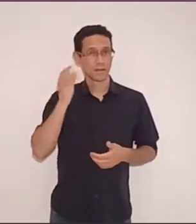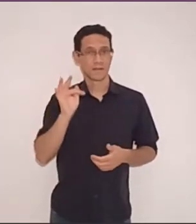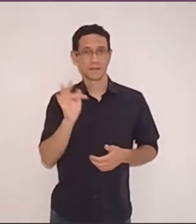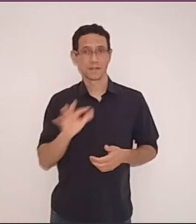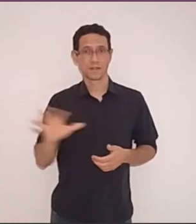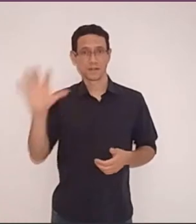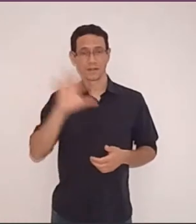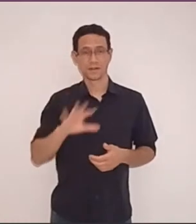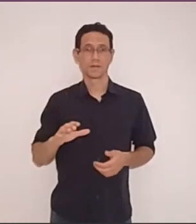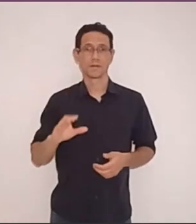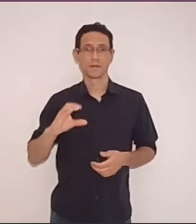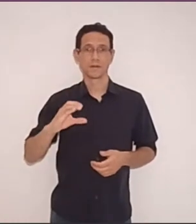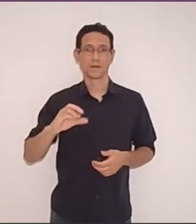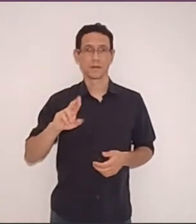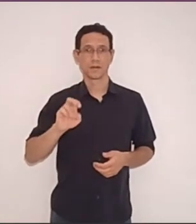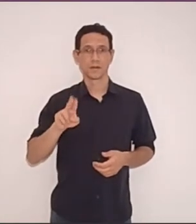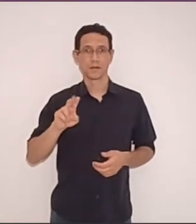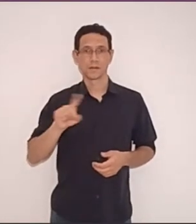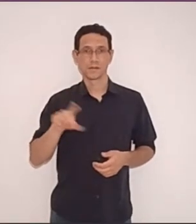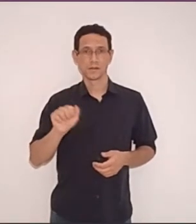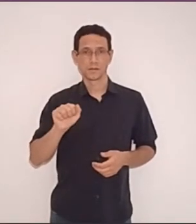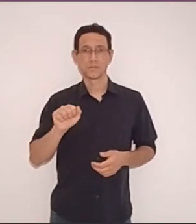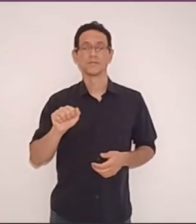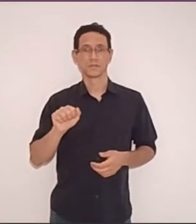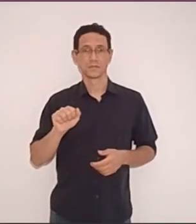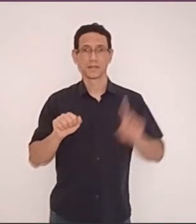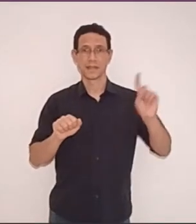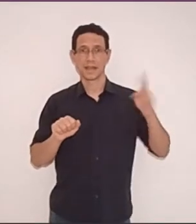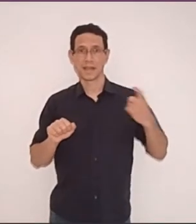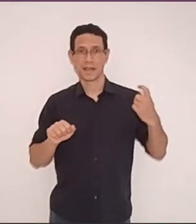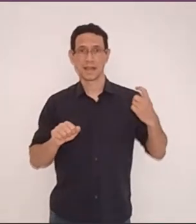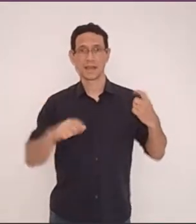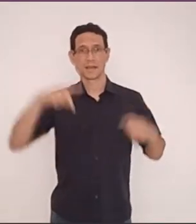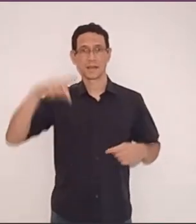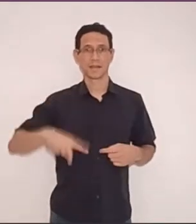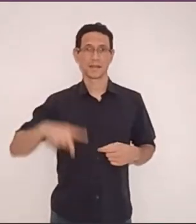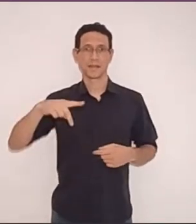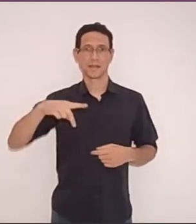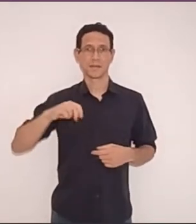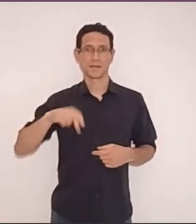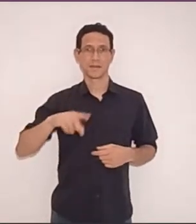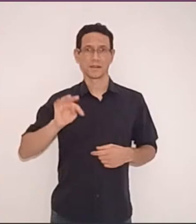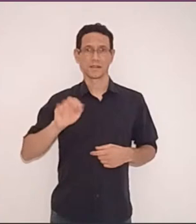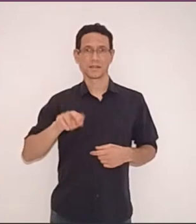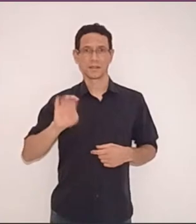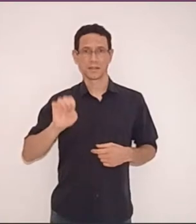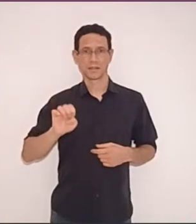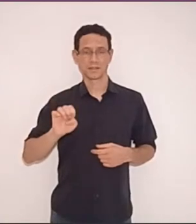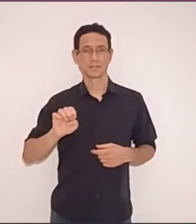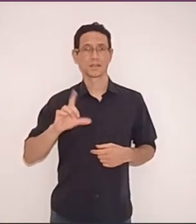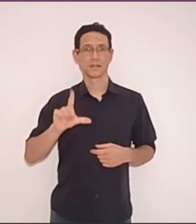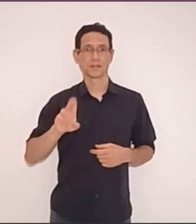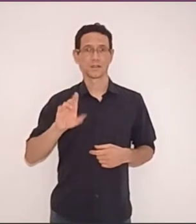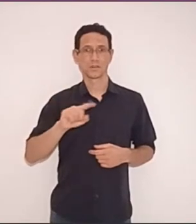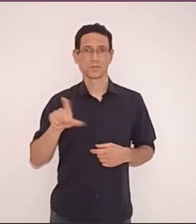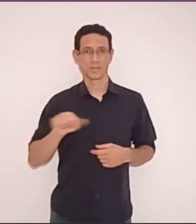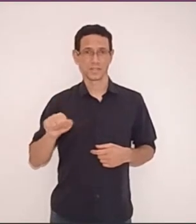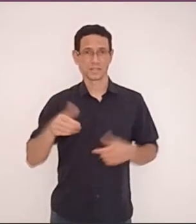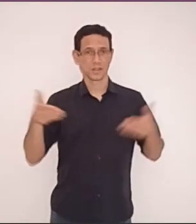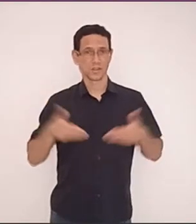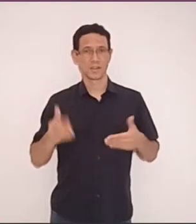é a dona Creuza Batista que foi ex-presidente da pena traje a Luiza Batista que atual